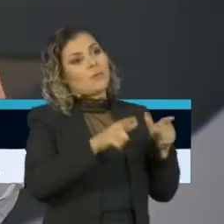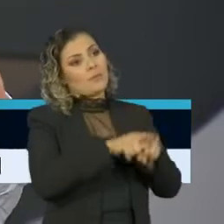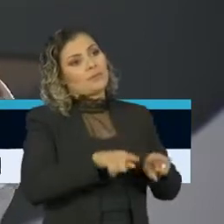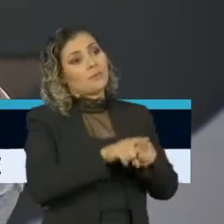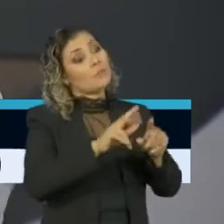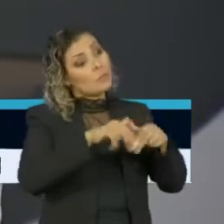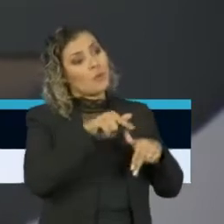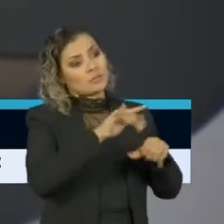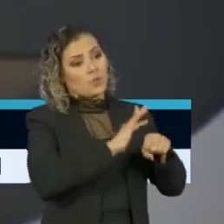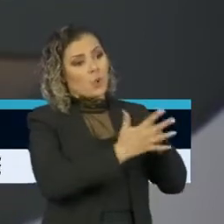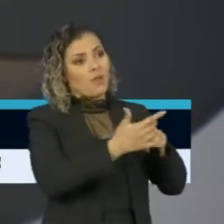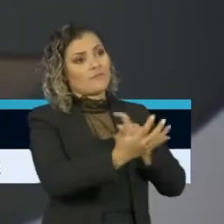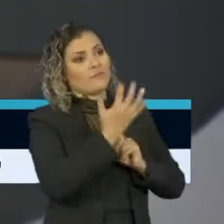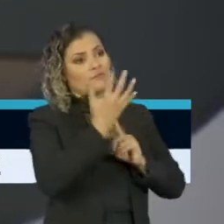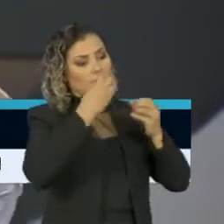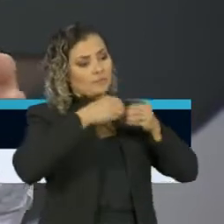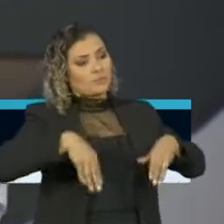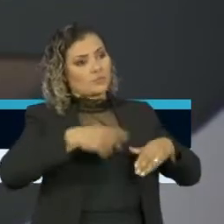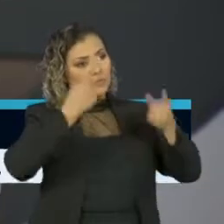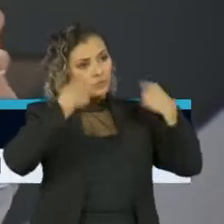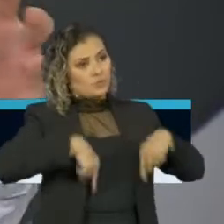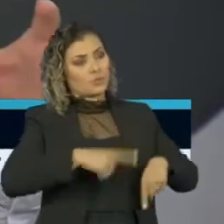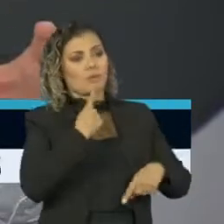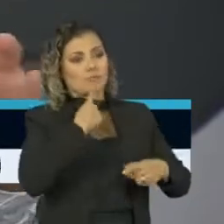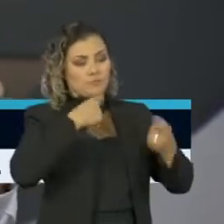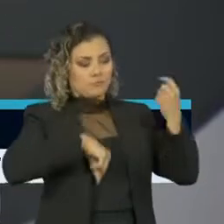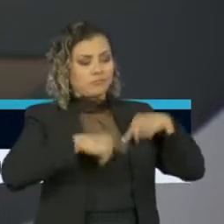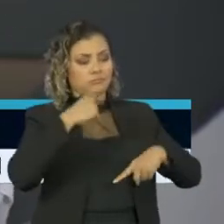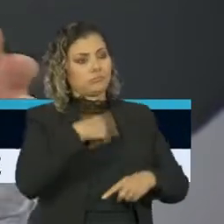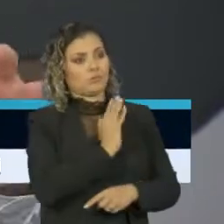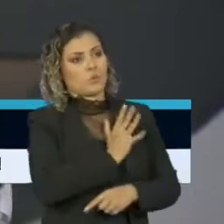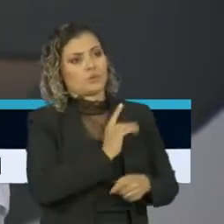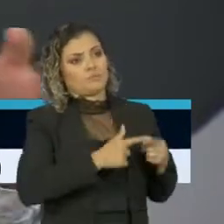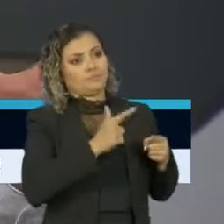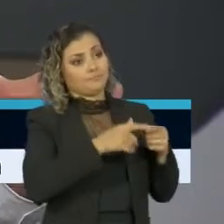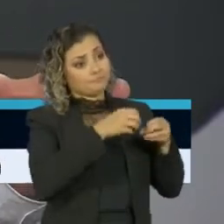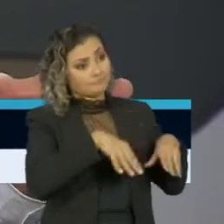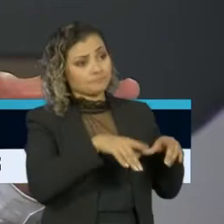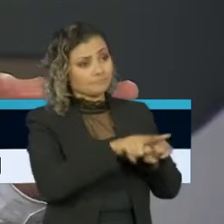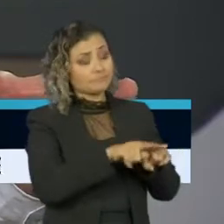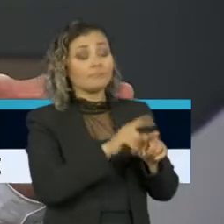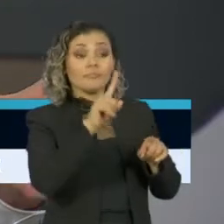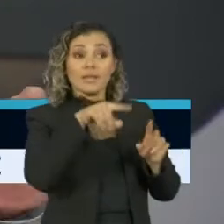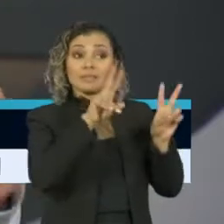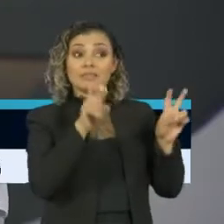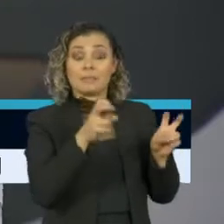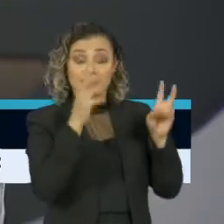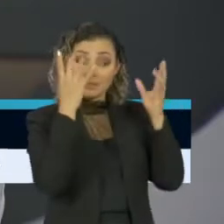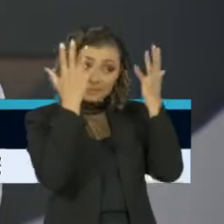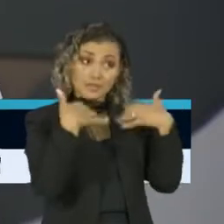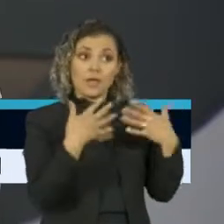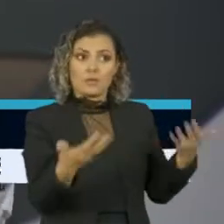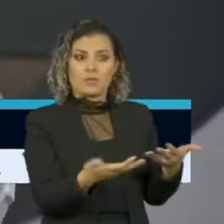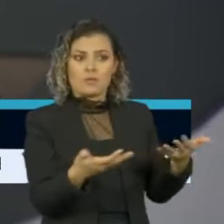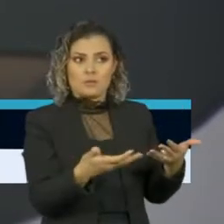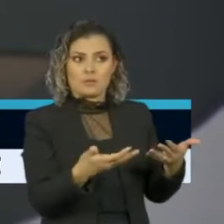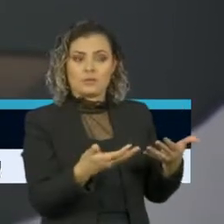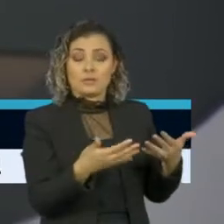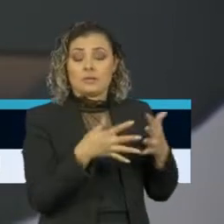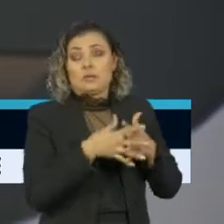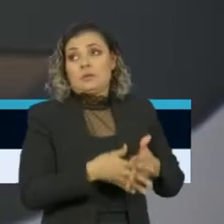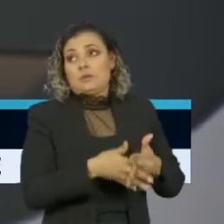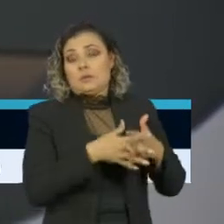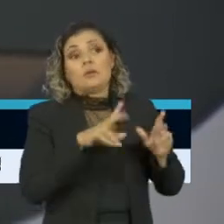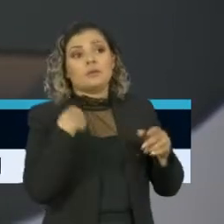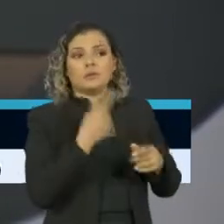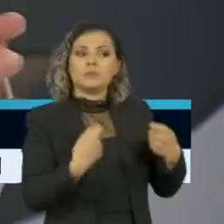decorrentes na no seu sistema cardiovascular então é uma situação bastante complexa relação vivendo nós temos